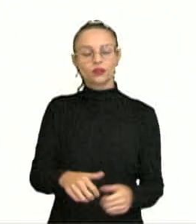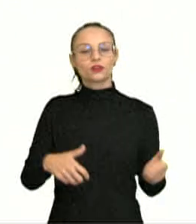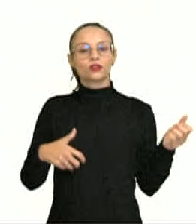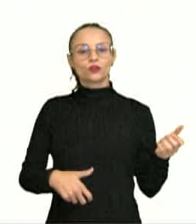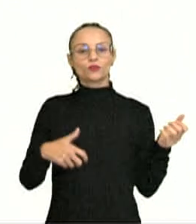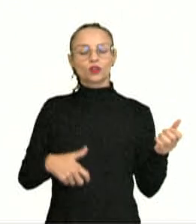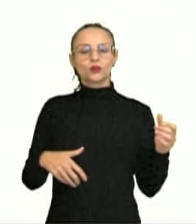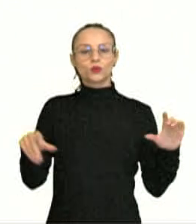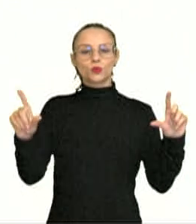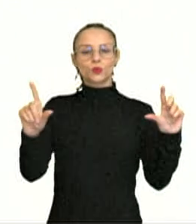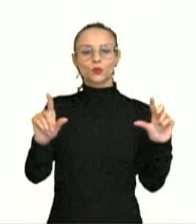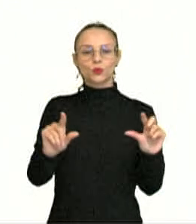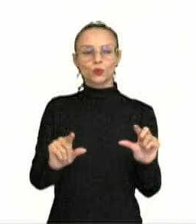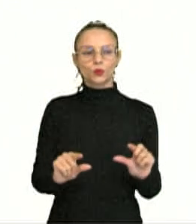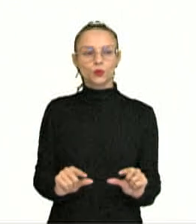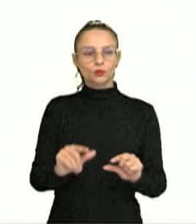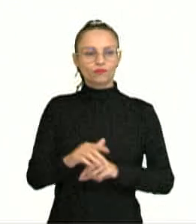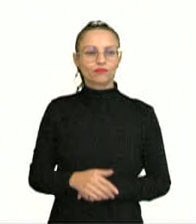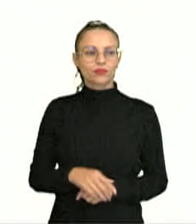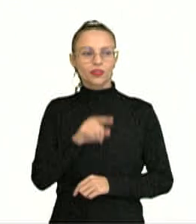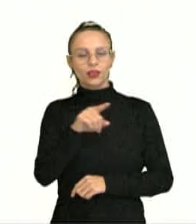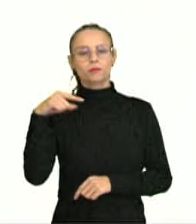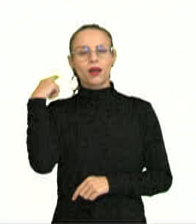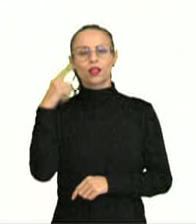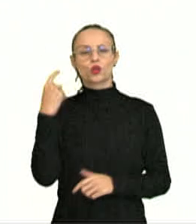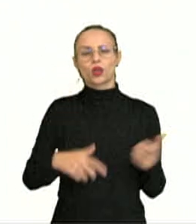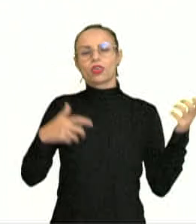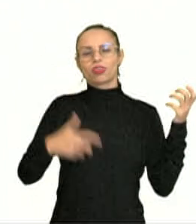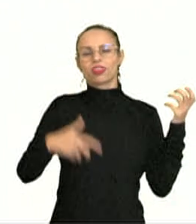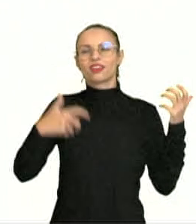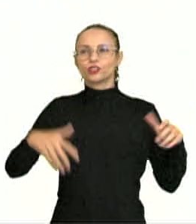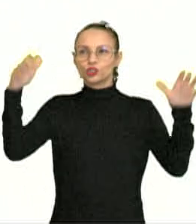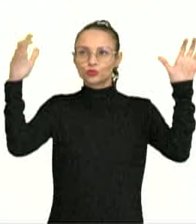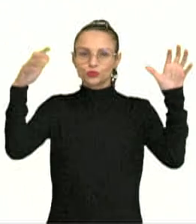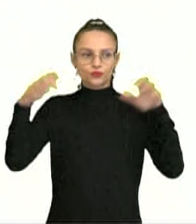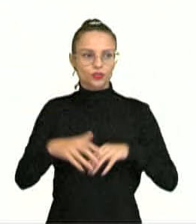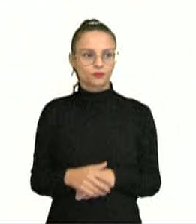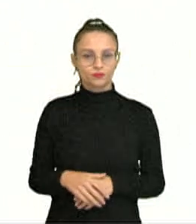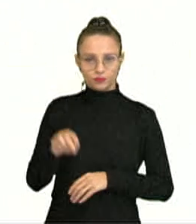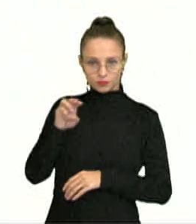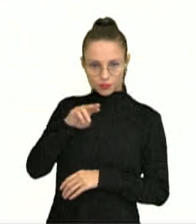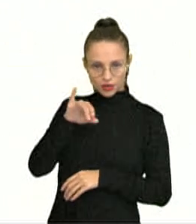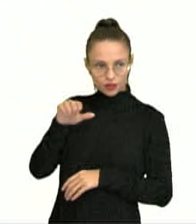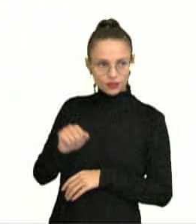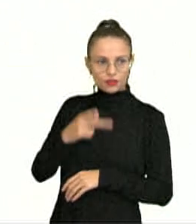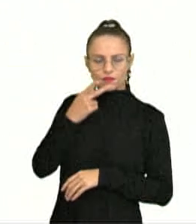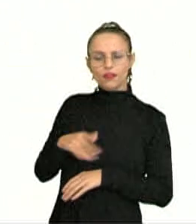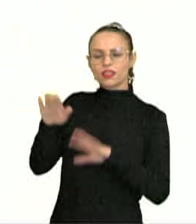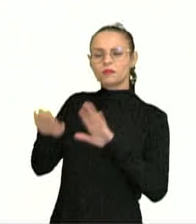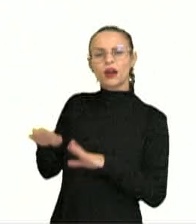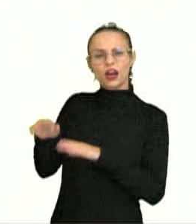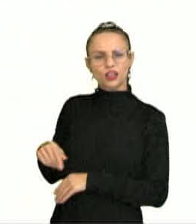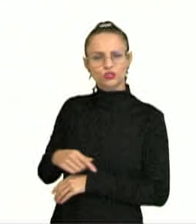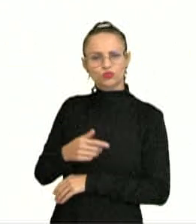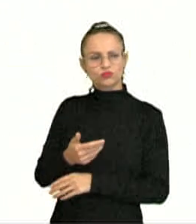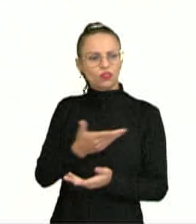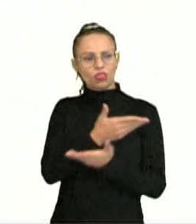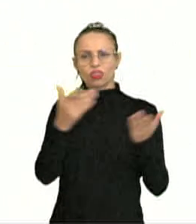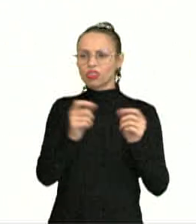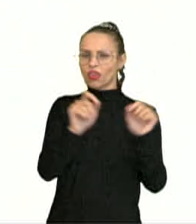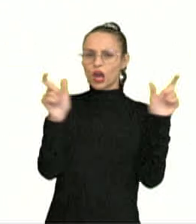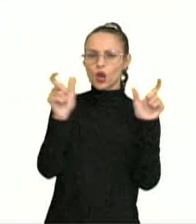afasta-se. É o maluco tocando na chuva. Maria, fala baixo, tu acorda o